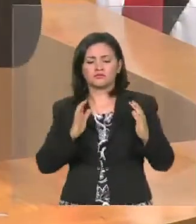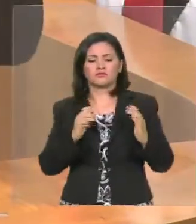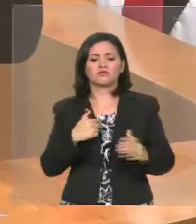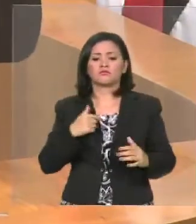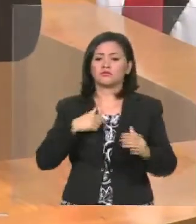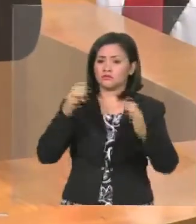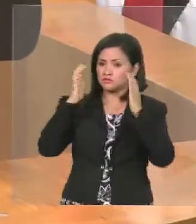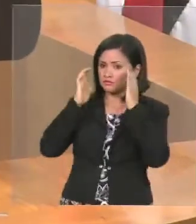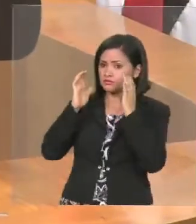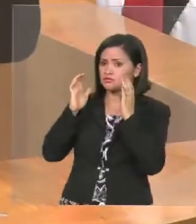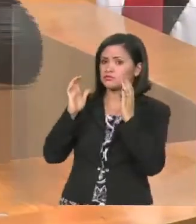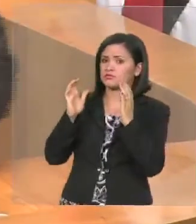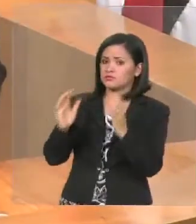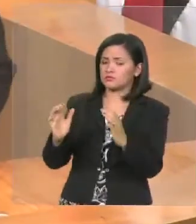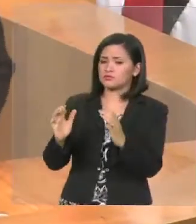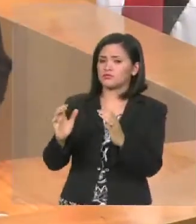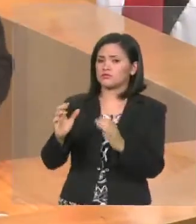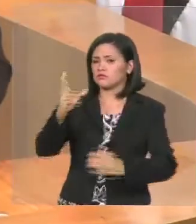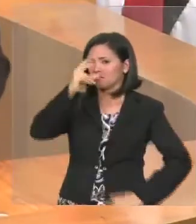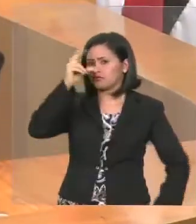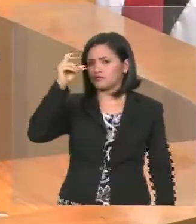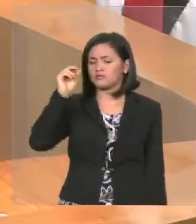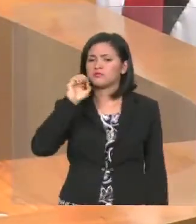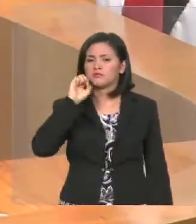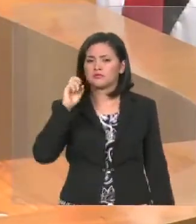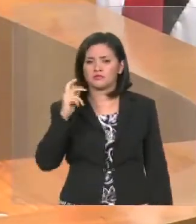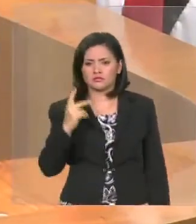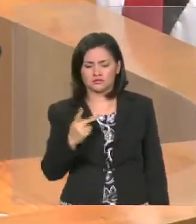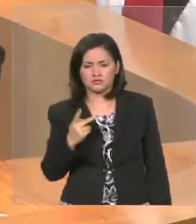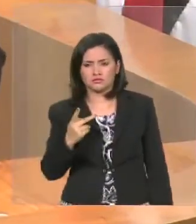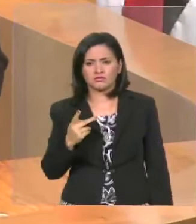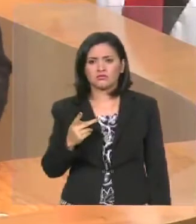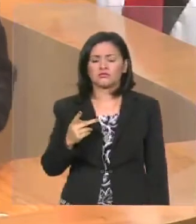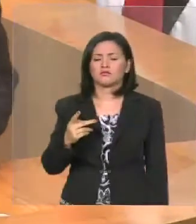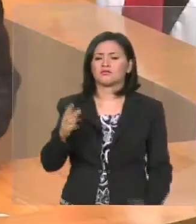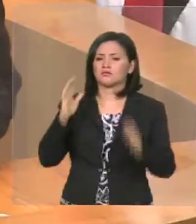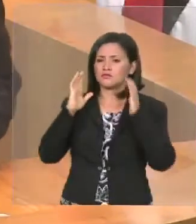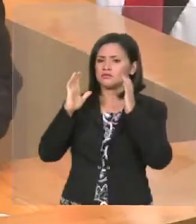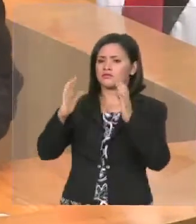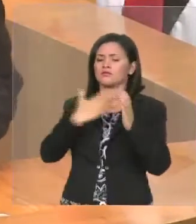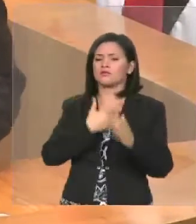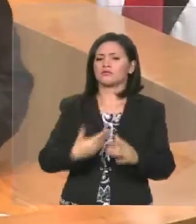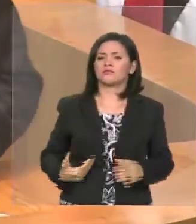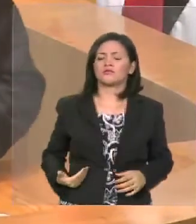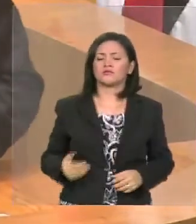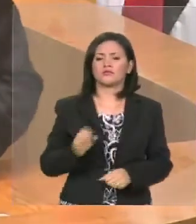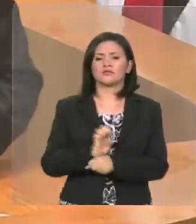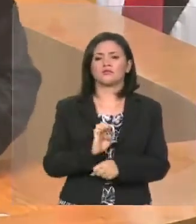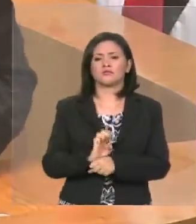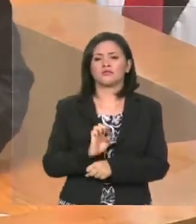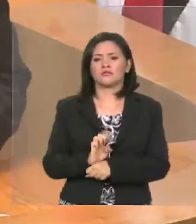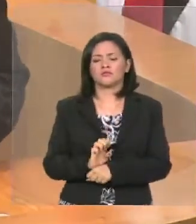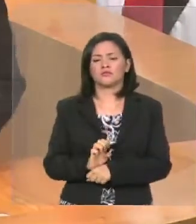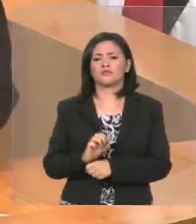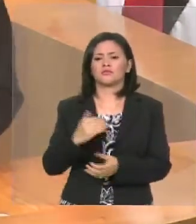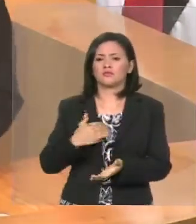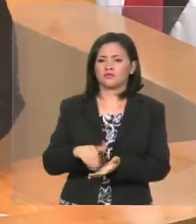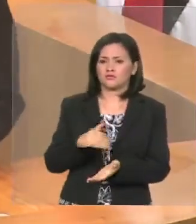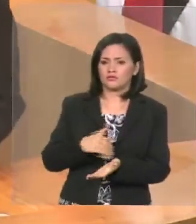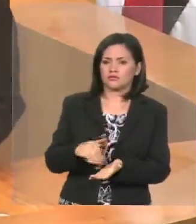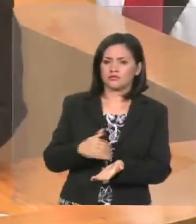Respeito o prefeito Edvaldo Lana Júnior, respeito o governo do estado, seus secretários, mas